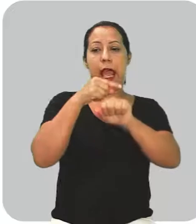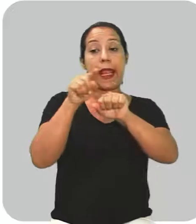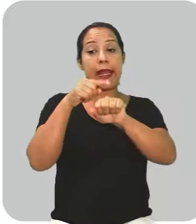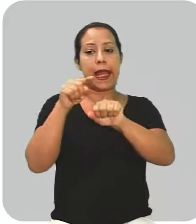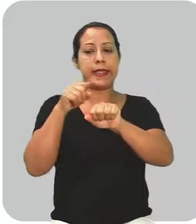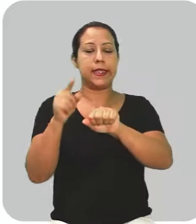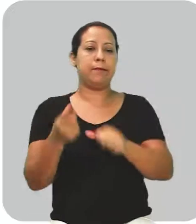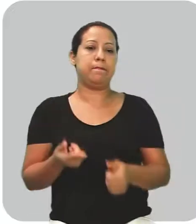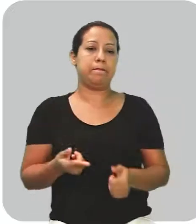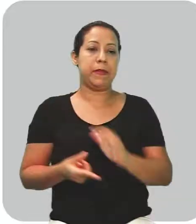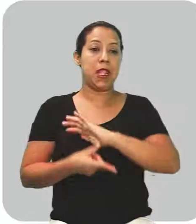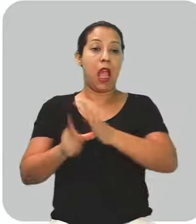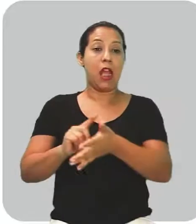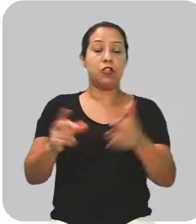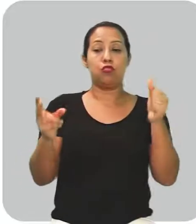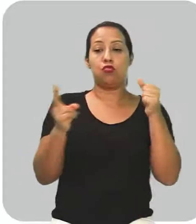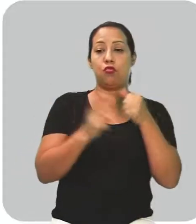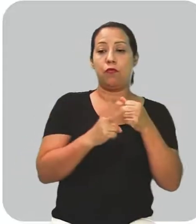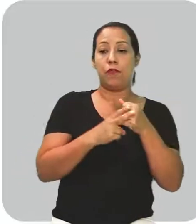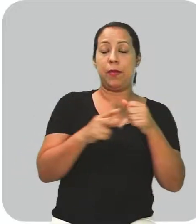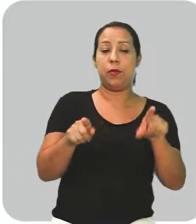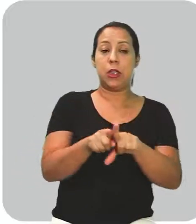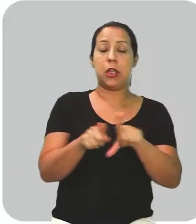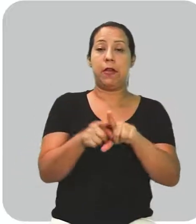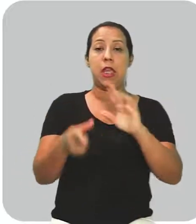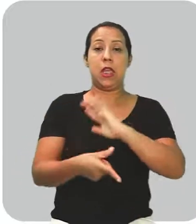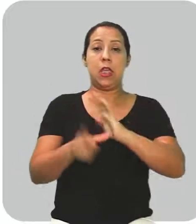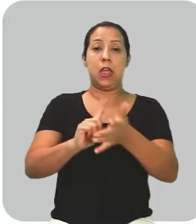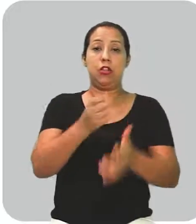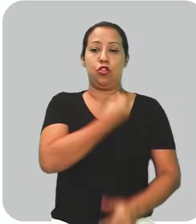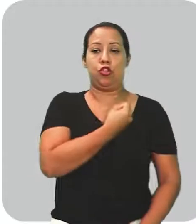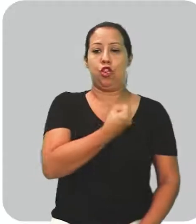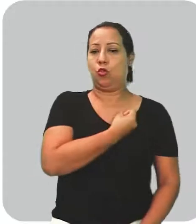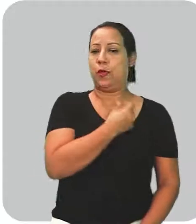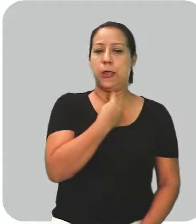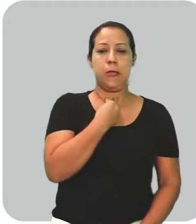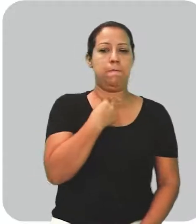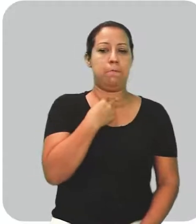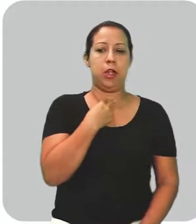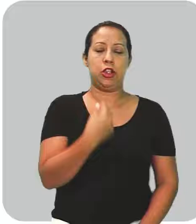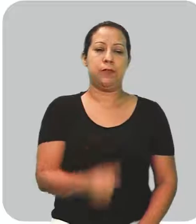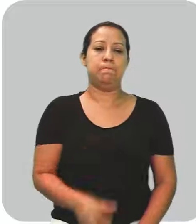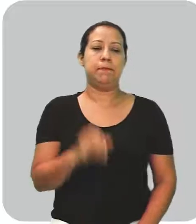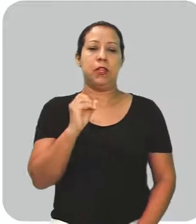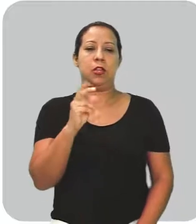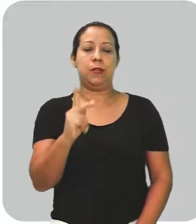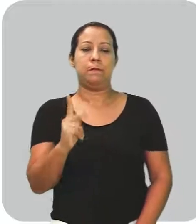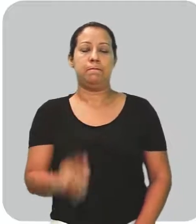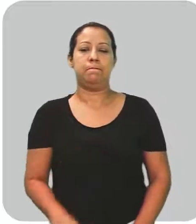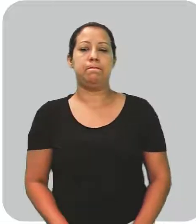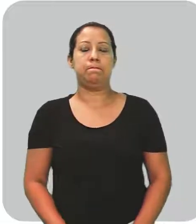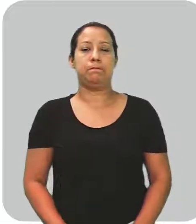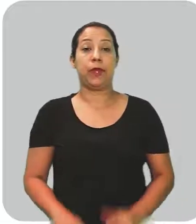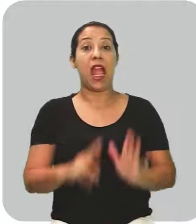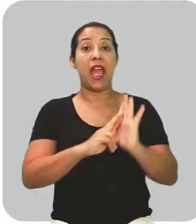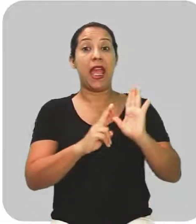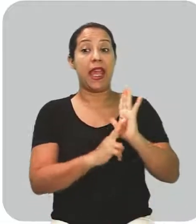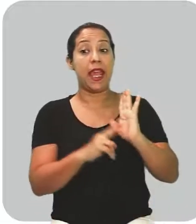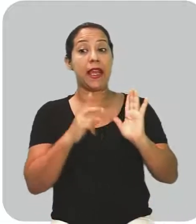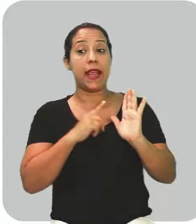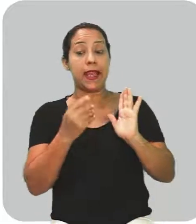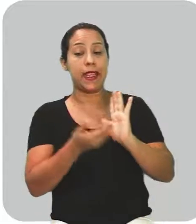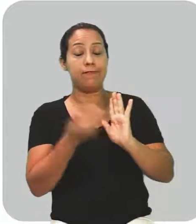crase antes do verbo e antes de numerais, ok? Olha só, exceção,